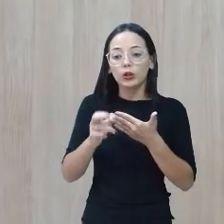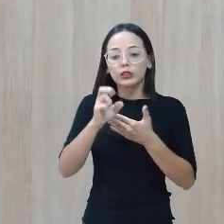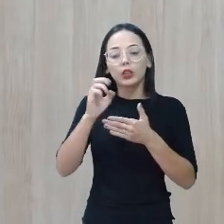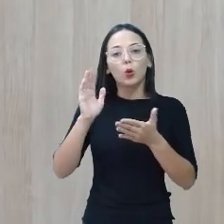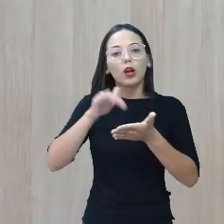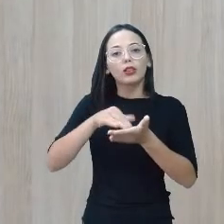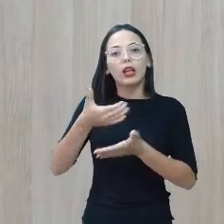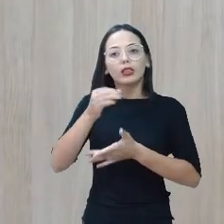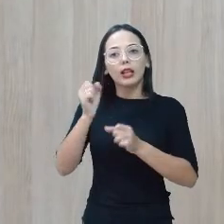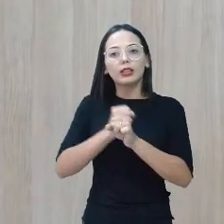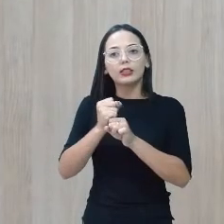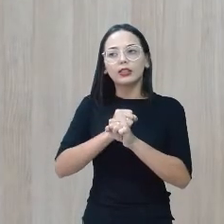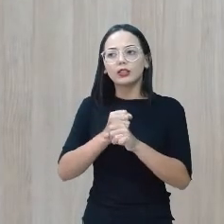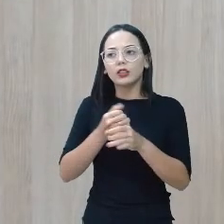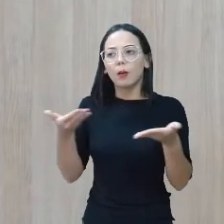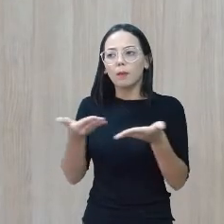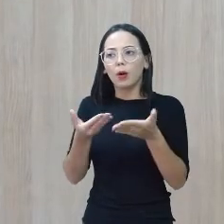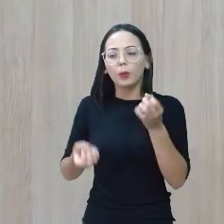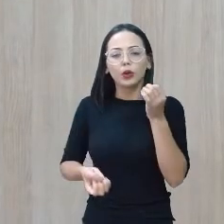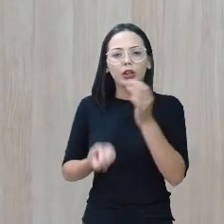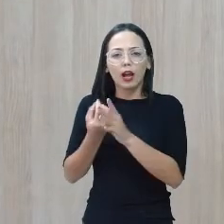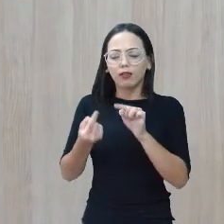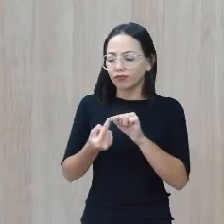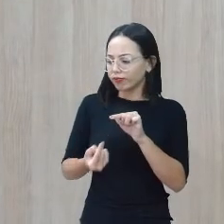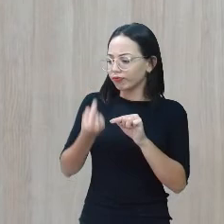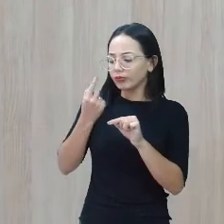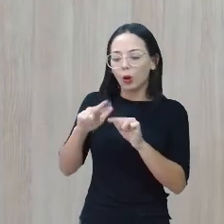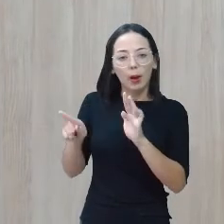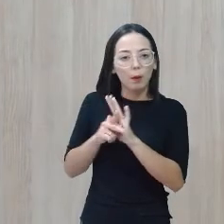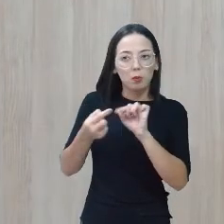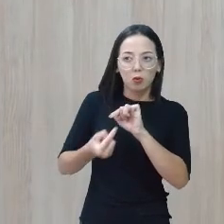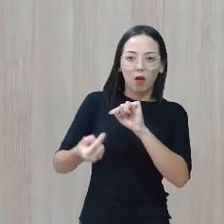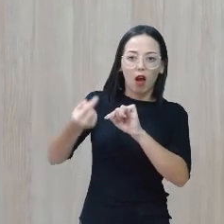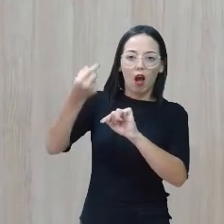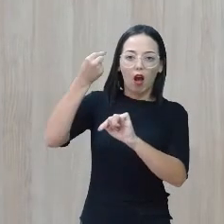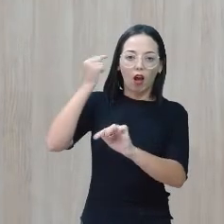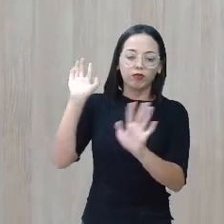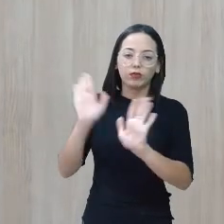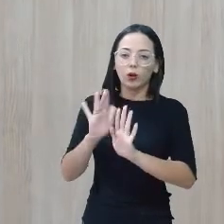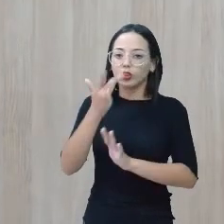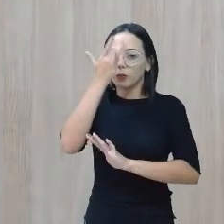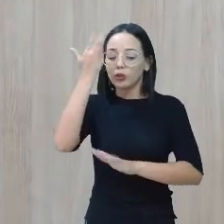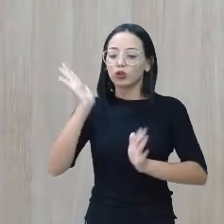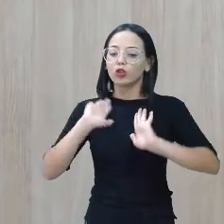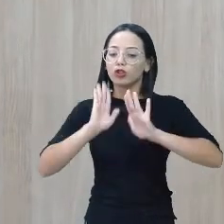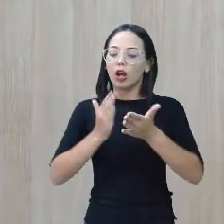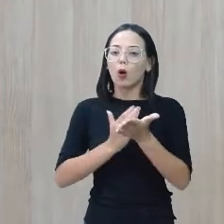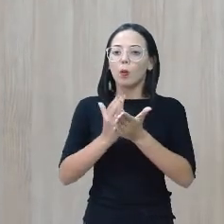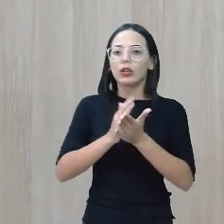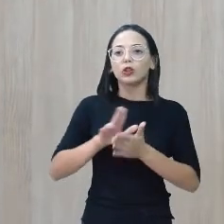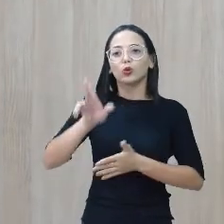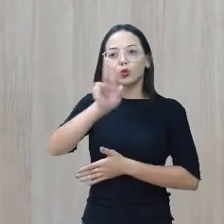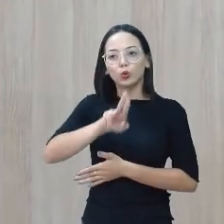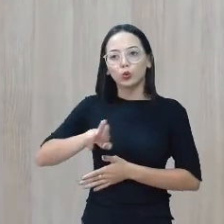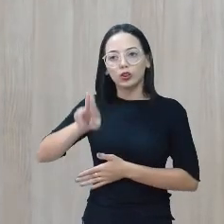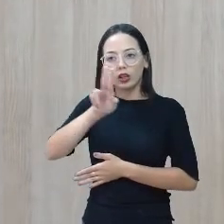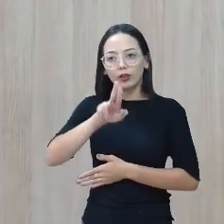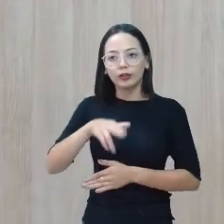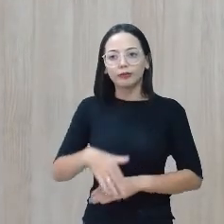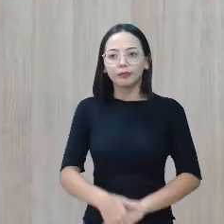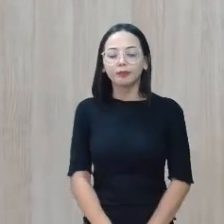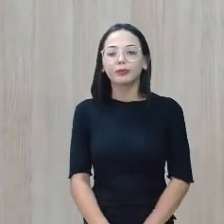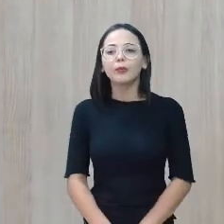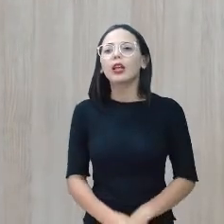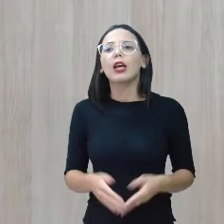um lançamento recente, assim, não é tão antigo. Então, muitas pessoas já estão partindo e optando por este uso.